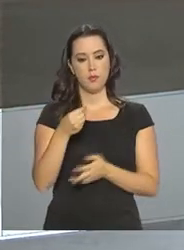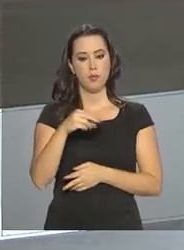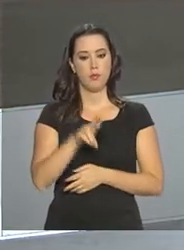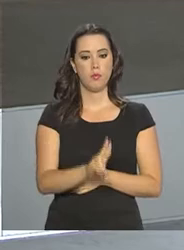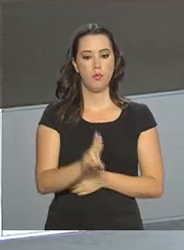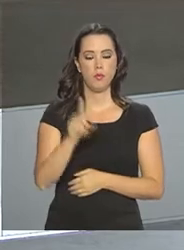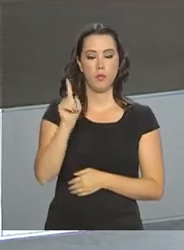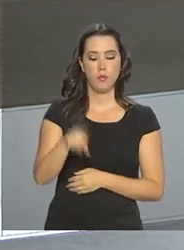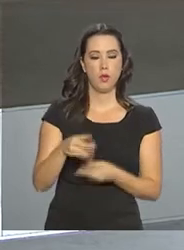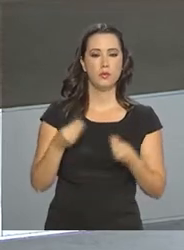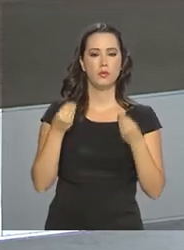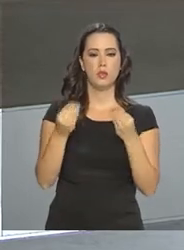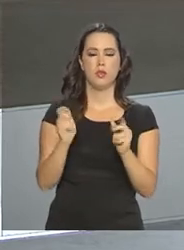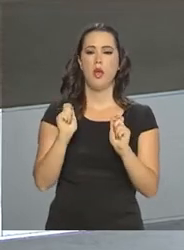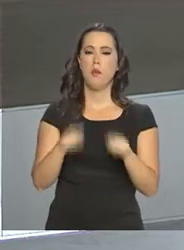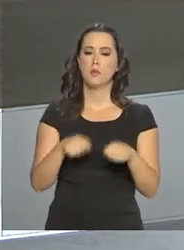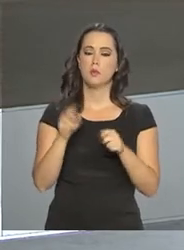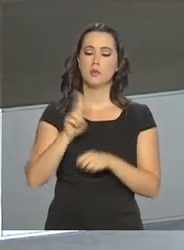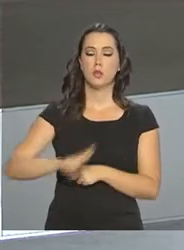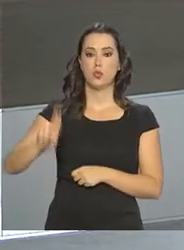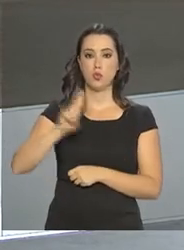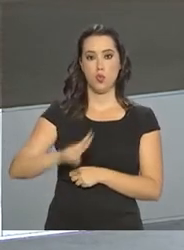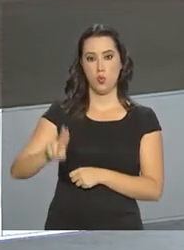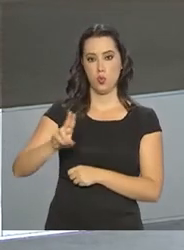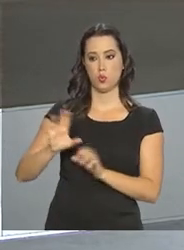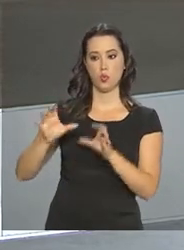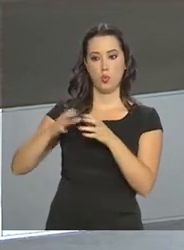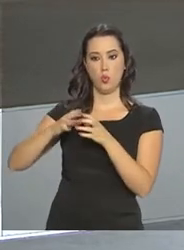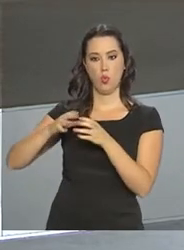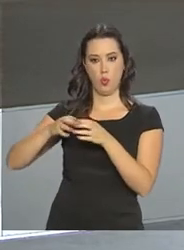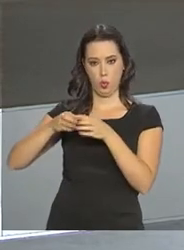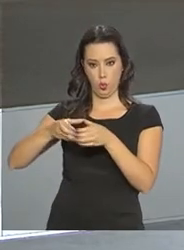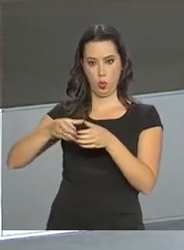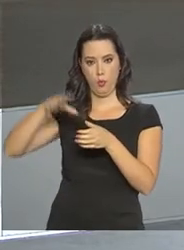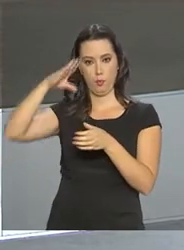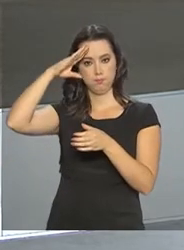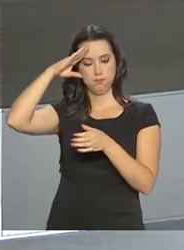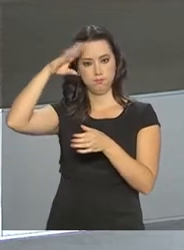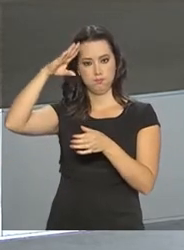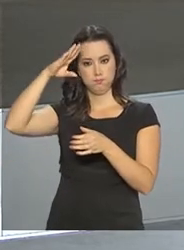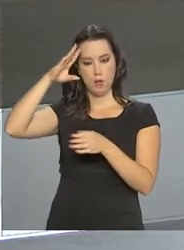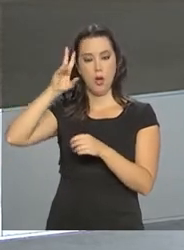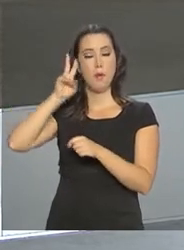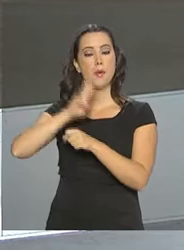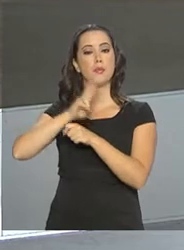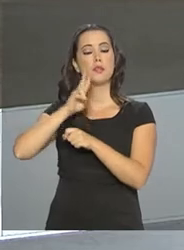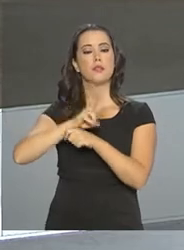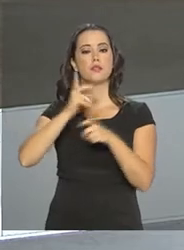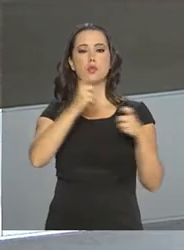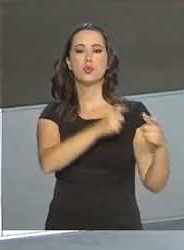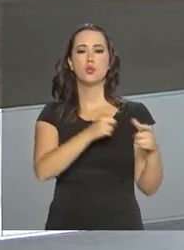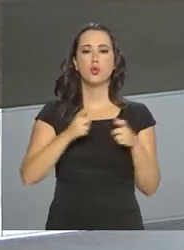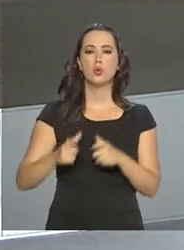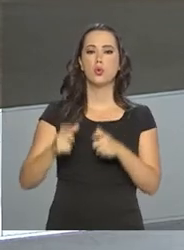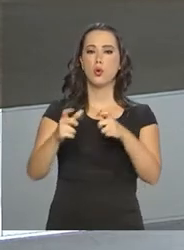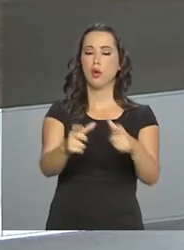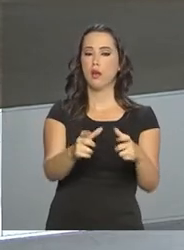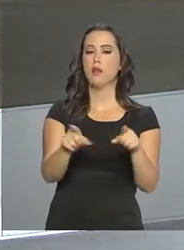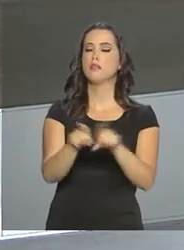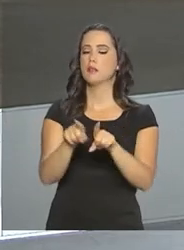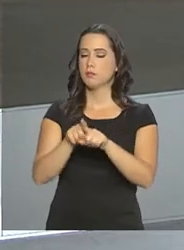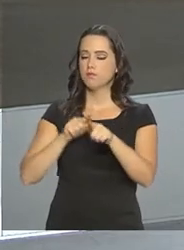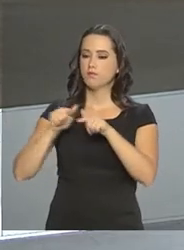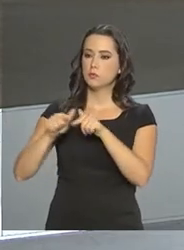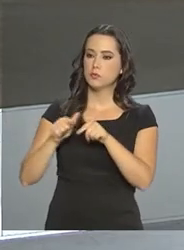da união garante o uso das forças armadas para proteção de instalações e atividades de acolhimento